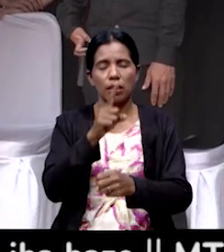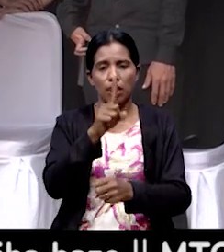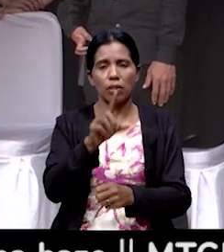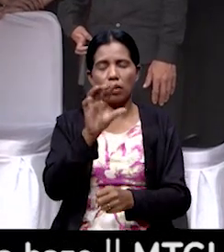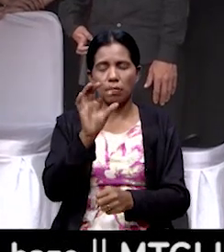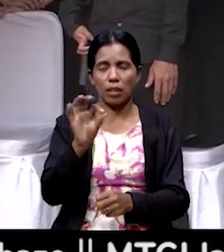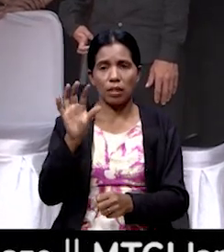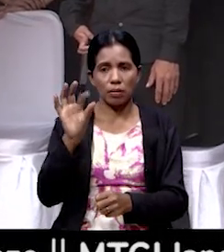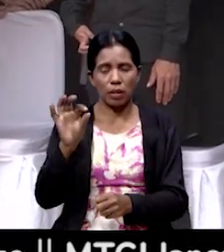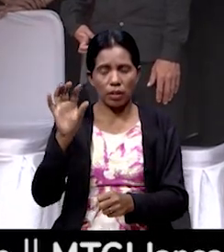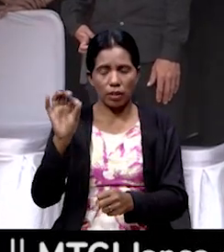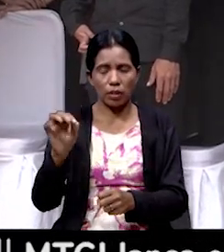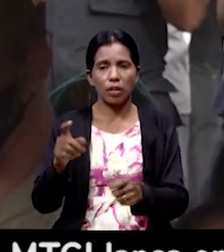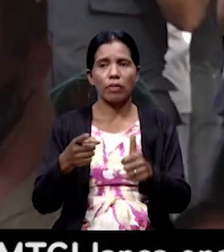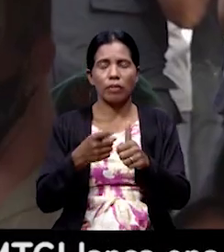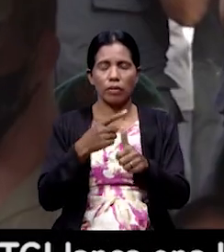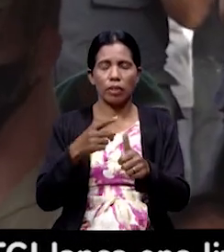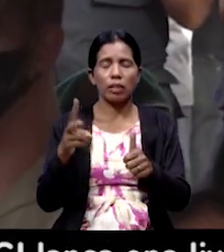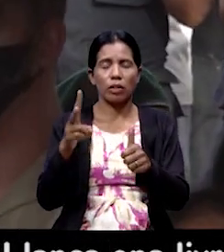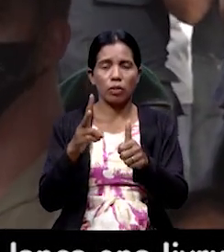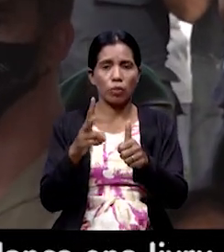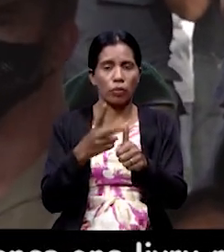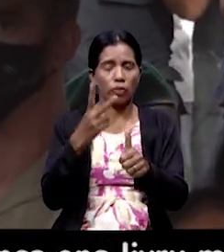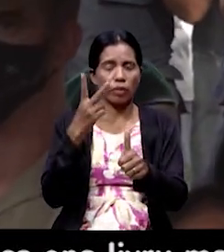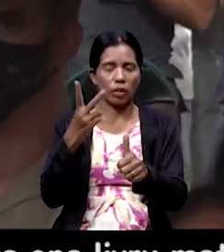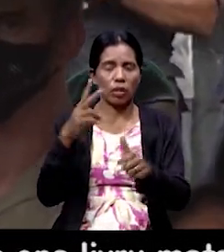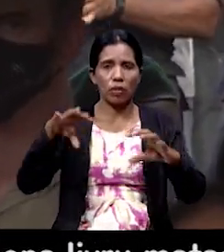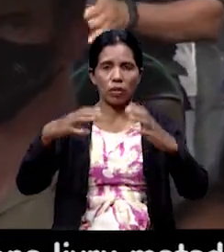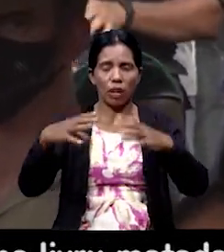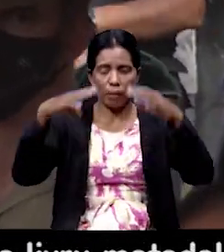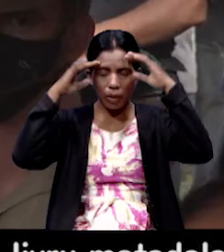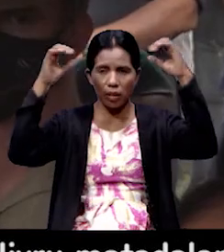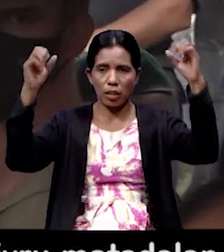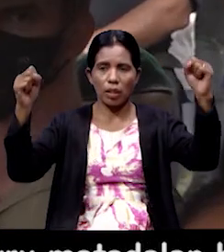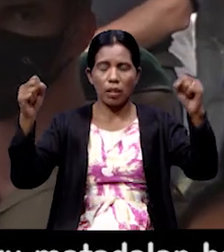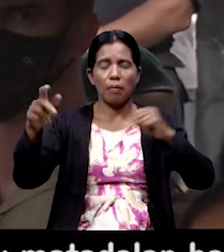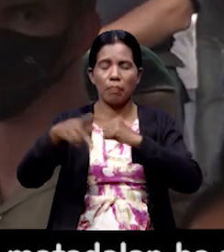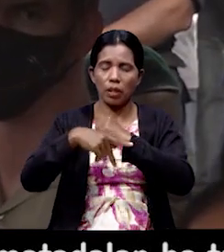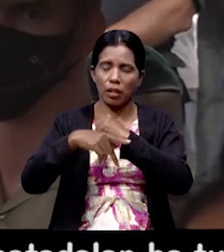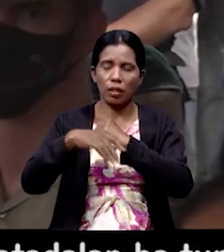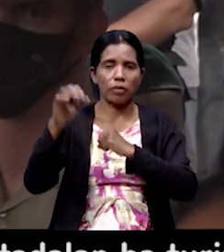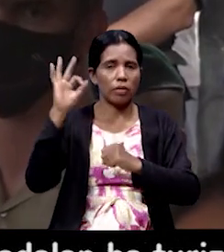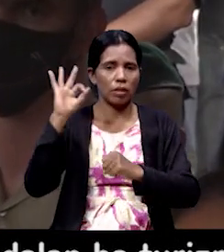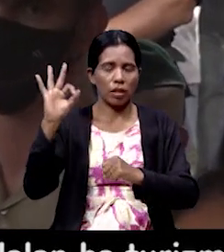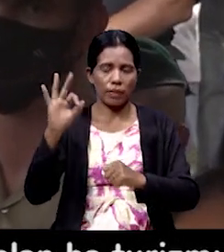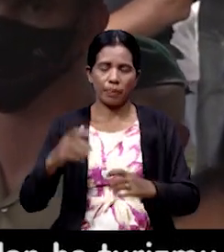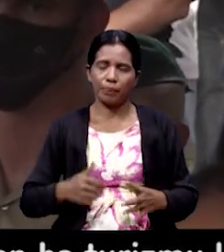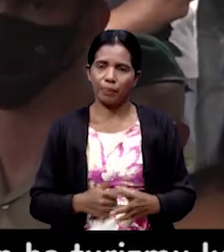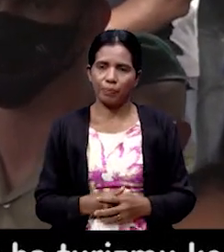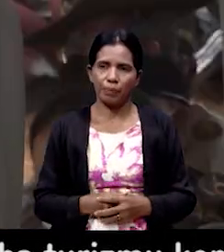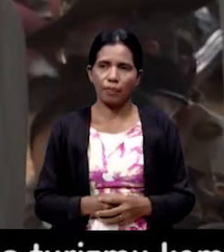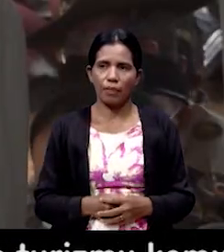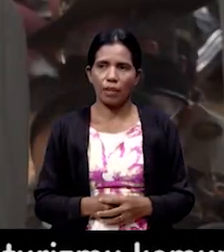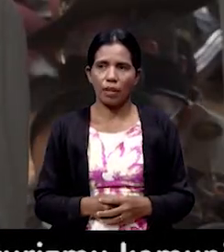sienulursin siamak, segundo vice coordinador Conselho Presidencial Fretilin iha Frente Clandestina.